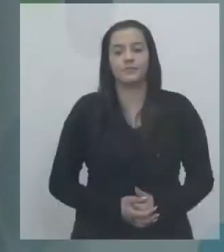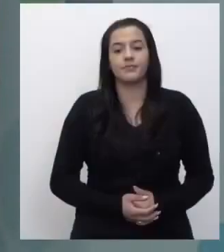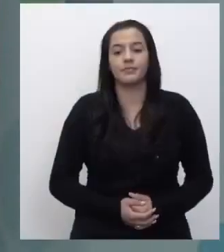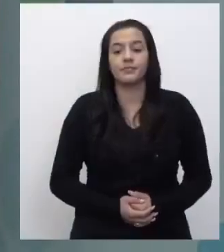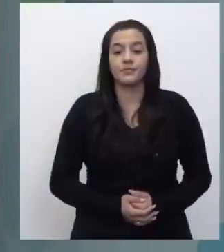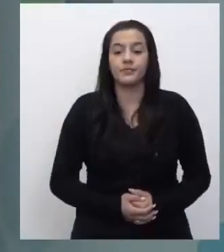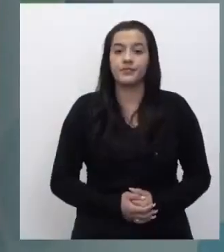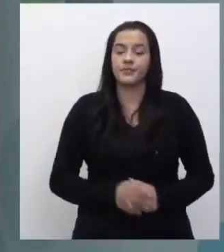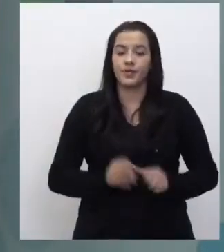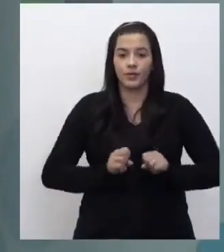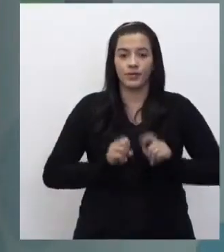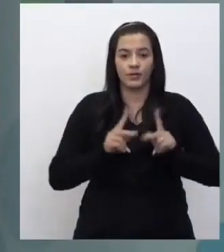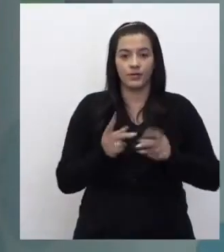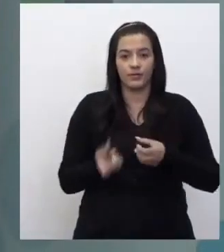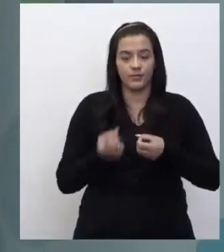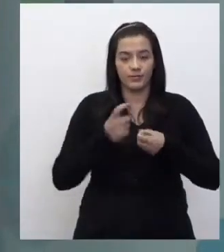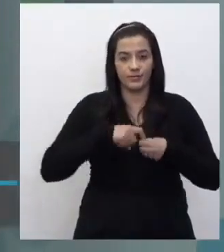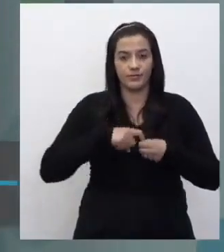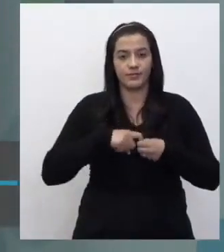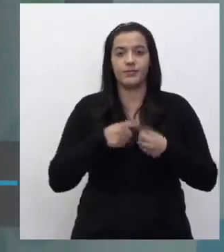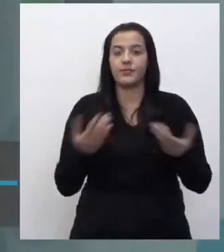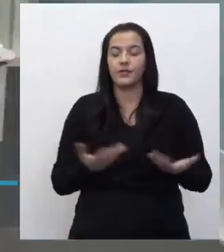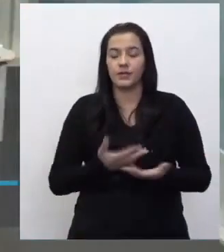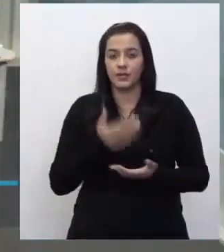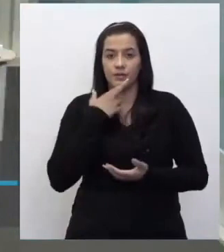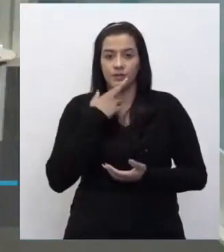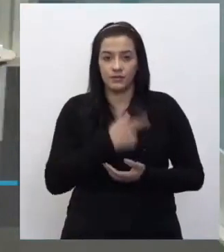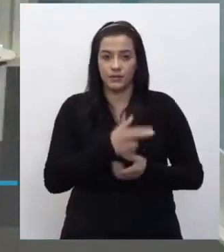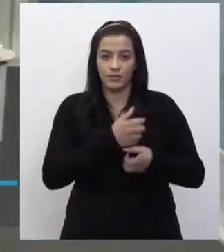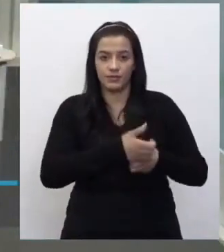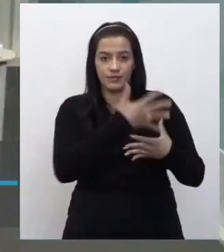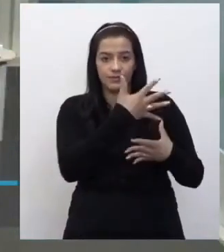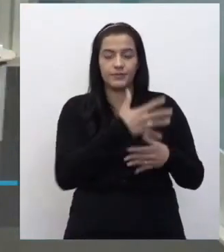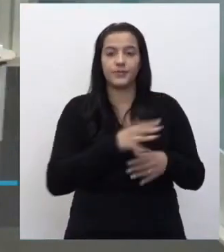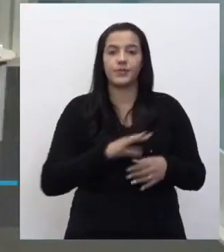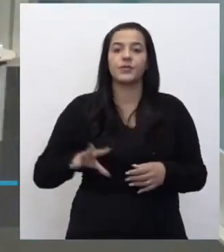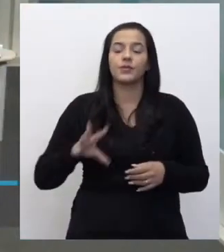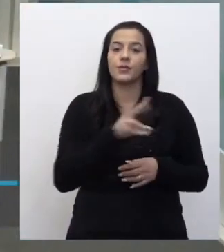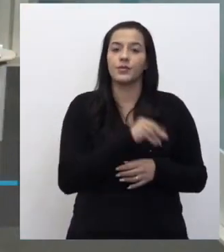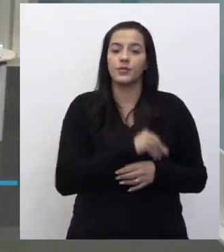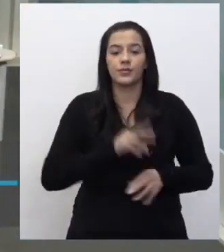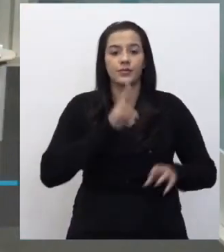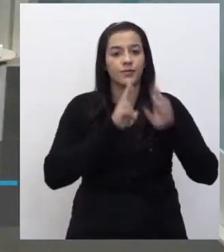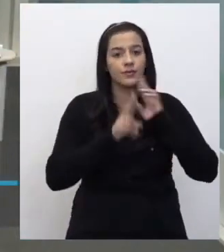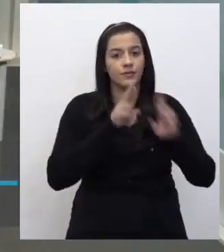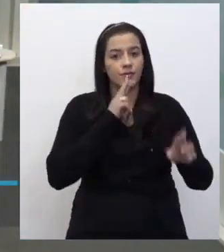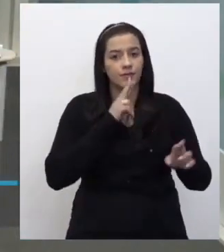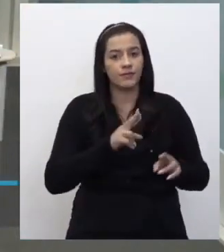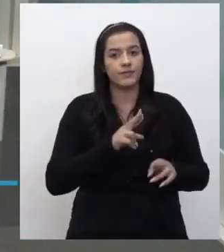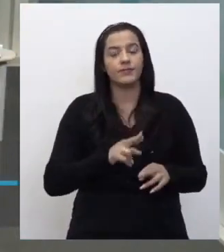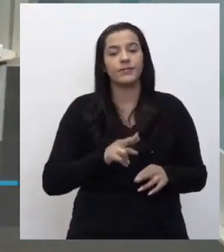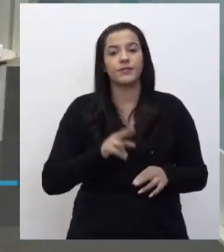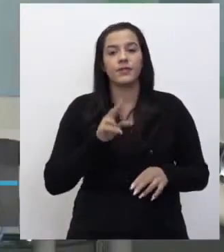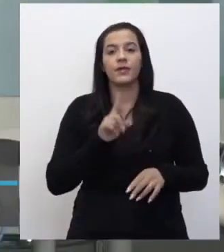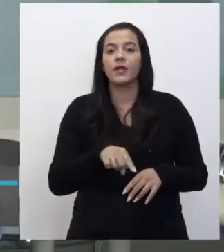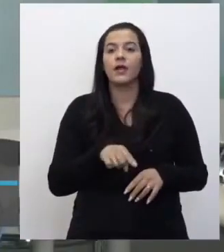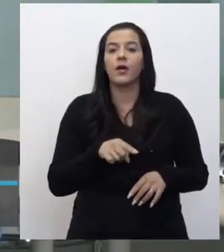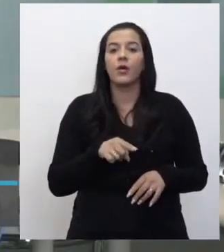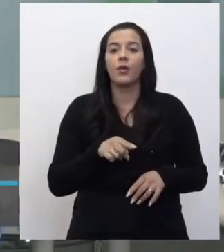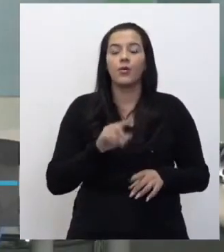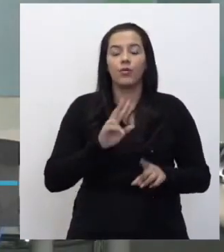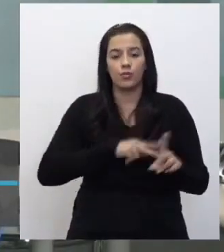Ok, we are back. Voltamos aqui. Ed, temos respostas aí? Sure, a lot. Muita gente respondeu cyberbullying. A Cláudia e